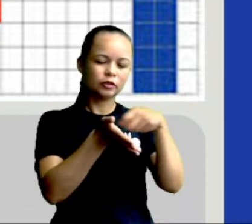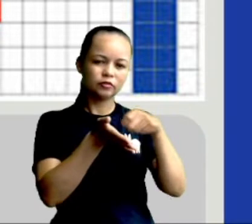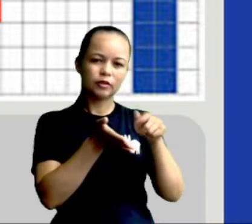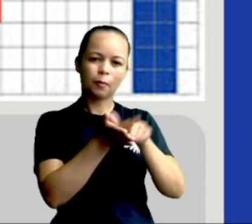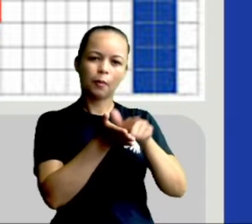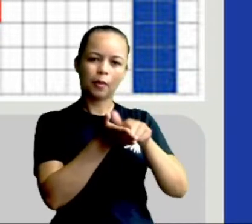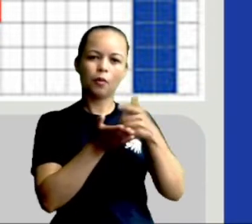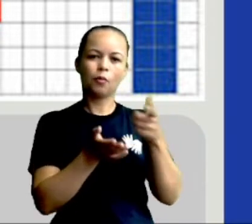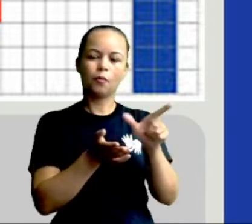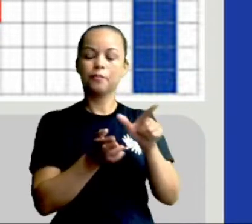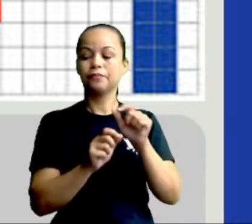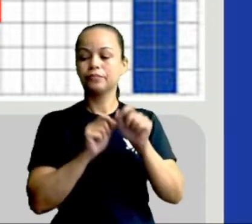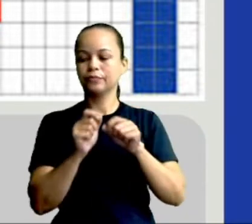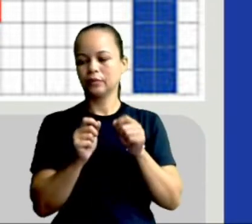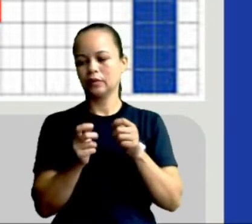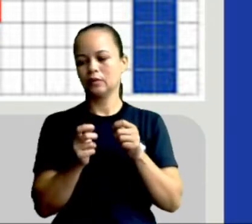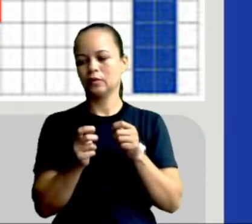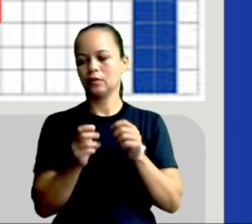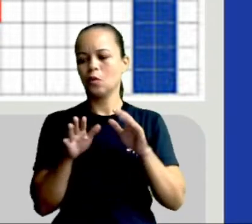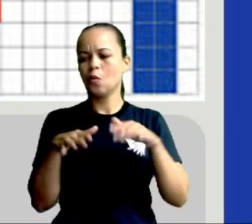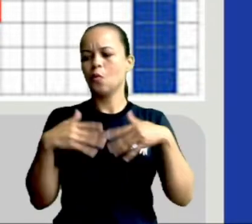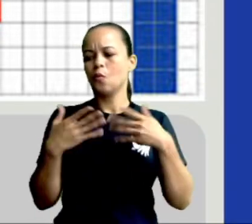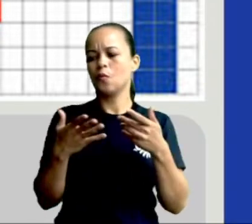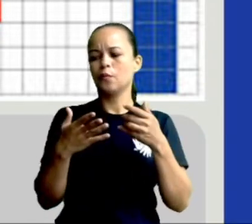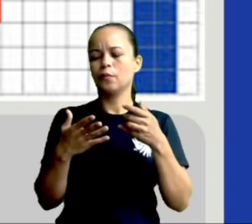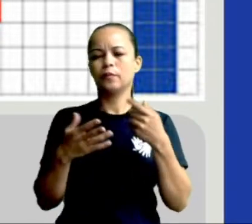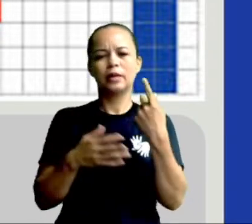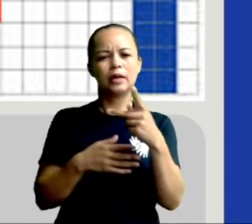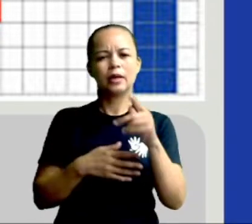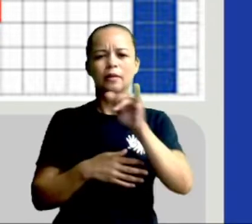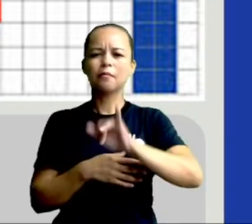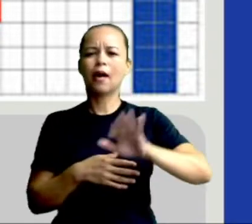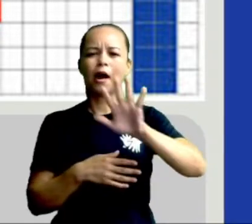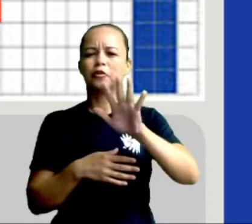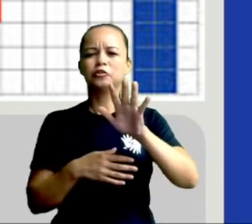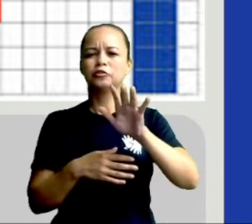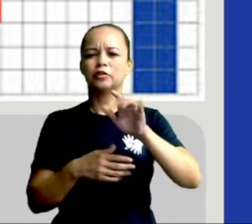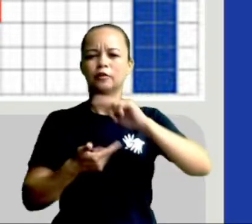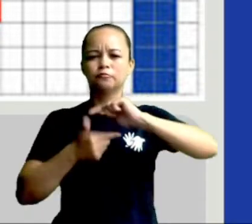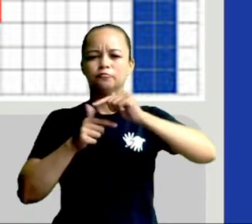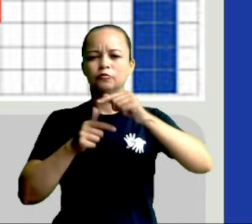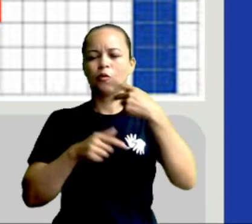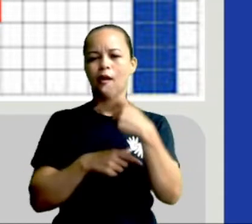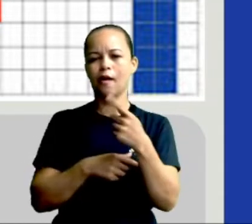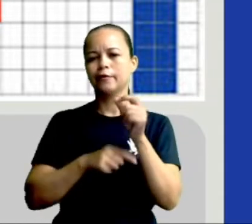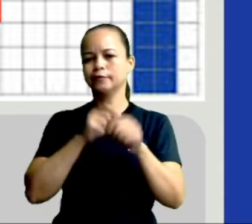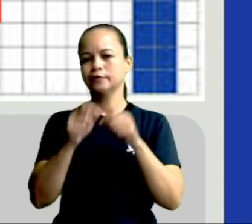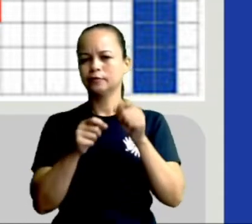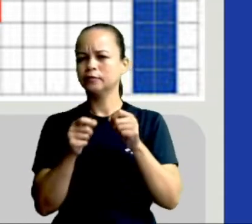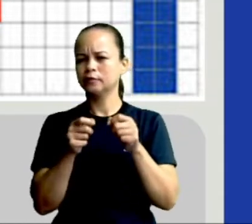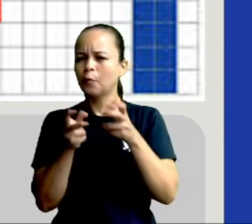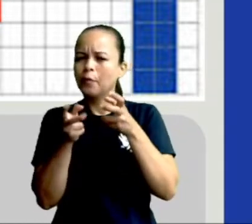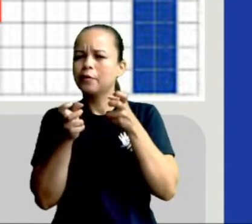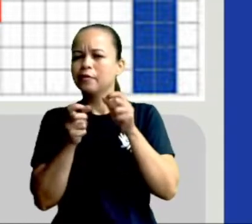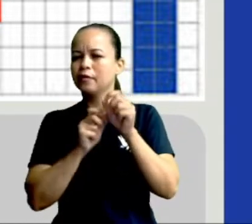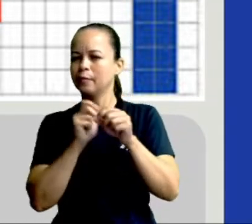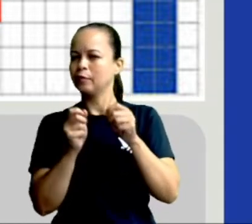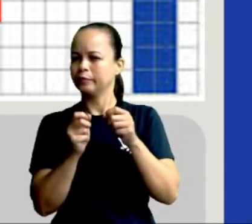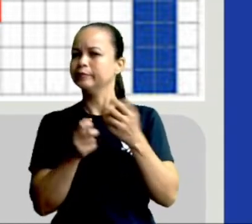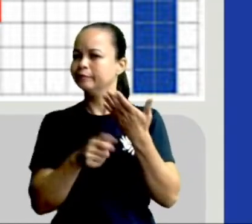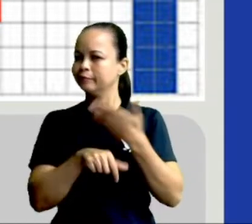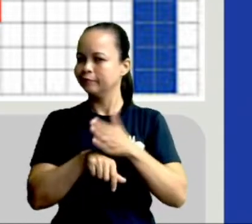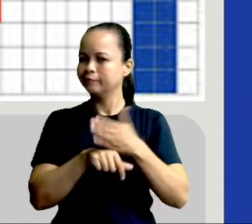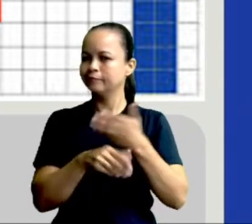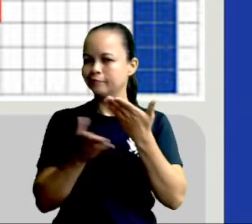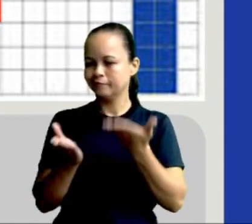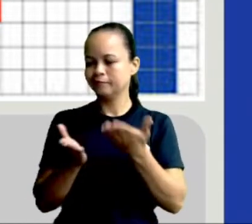pede. Que figuras são essas? Aí está prático, né? A gente já consegue perceber que figuras são essas.